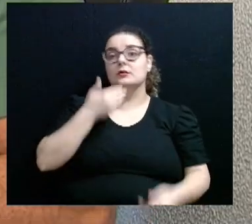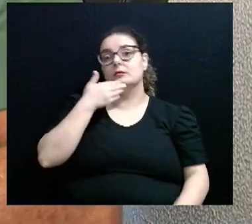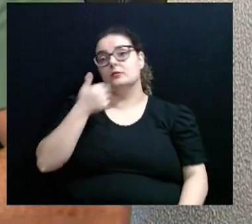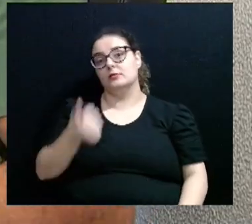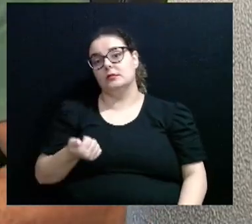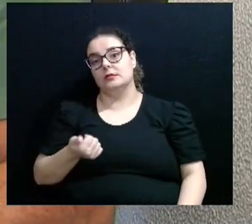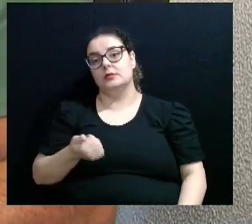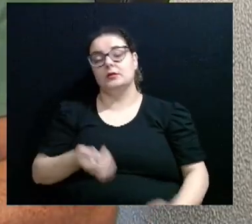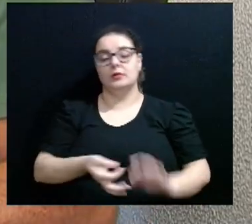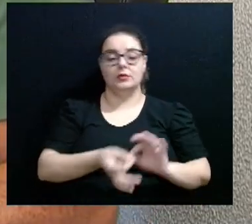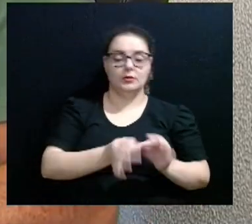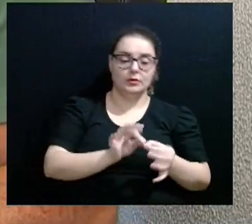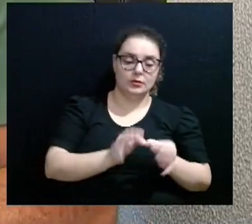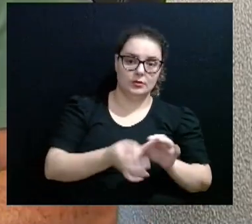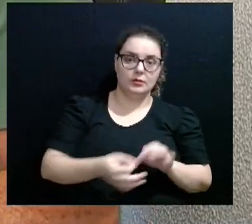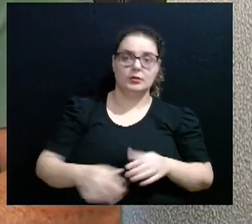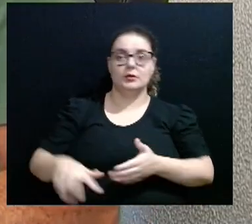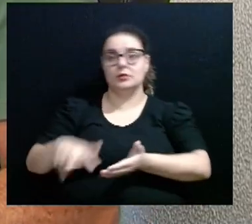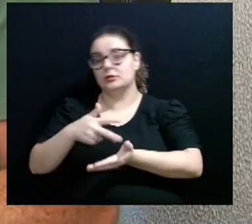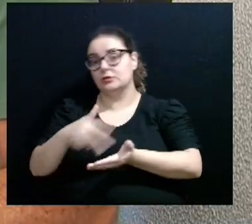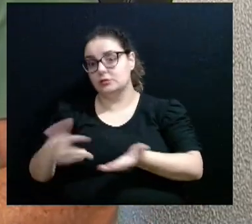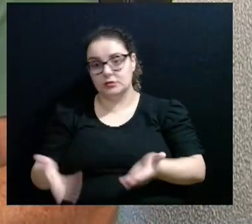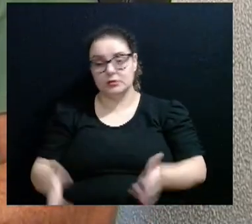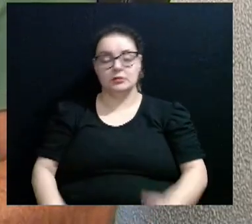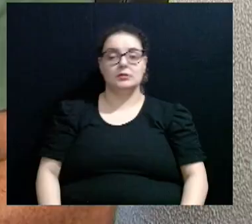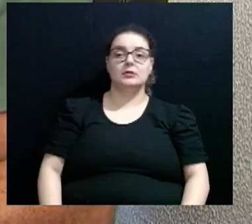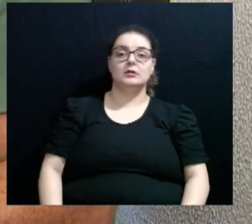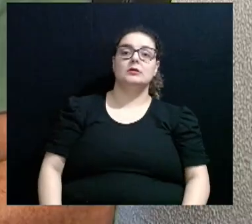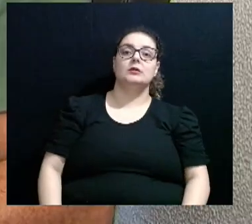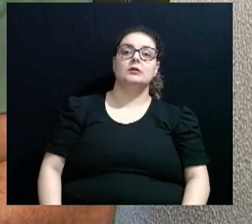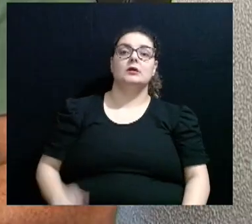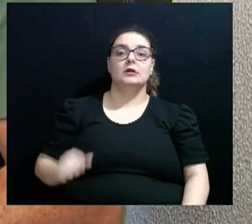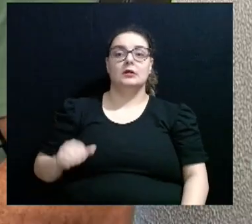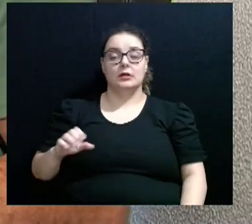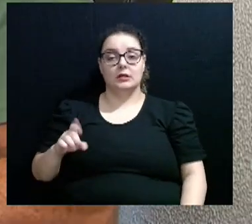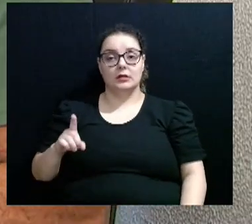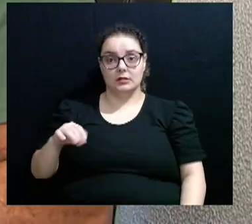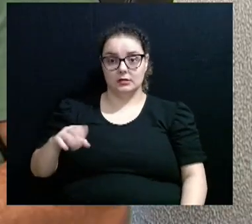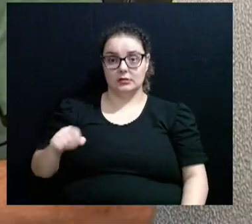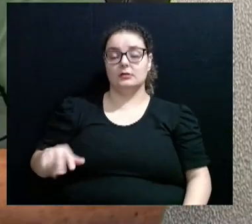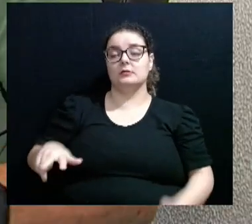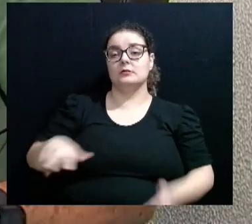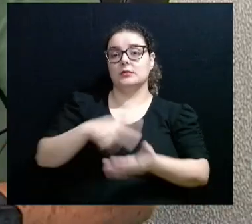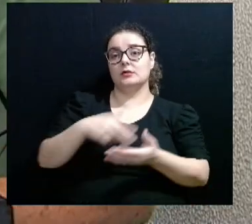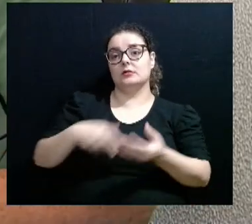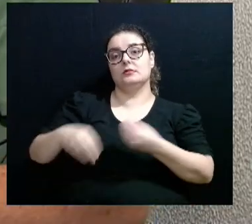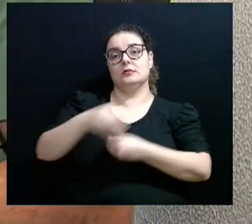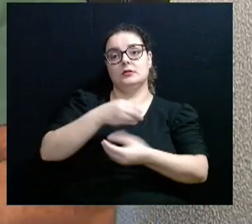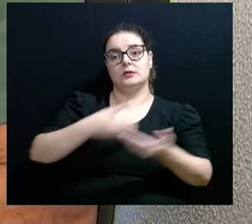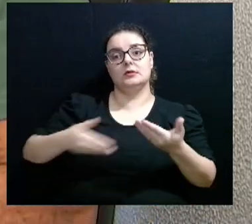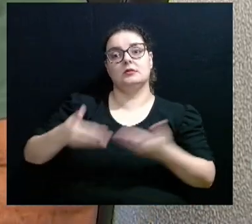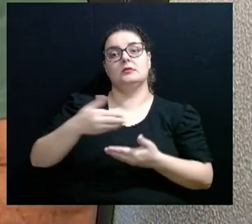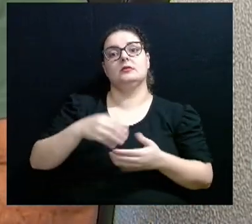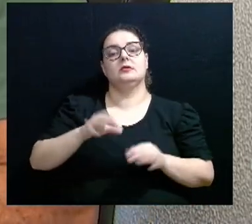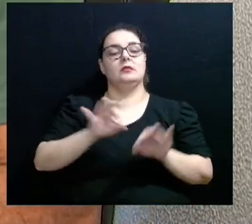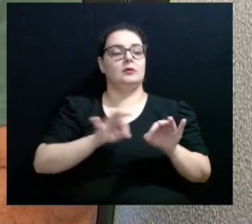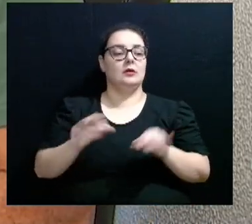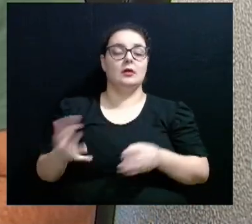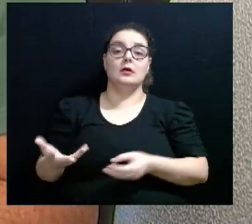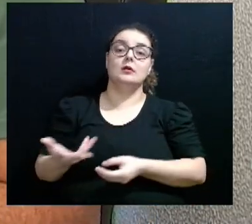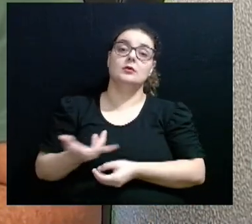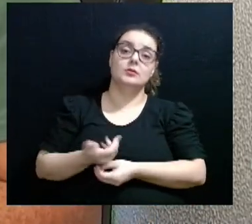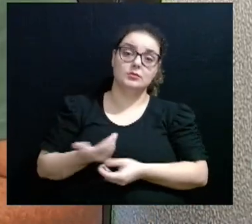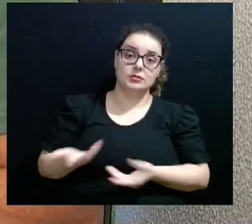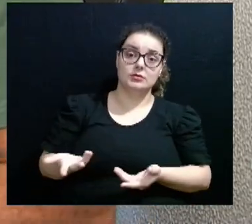de danças, enfim, as academias de dança que se envolvam nesse projeto, artistas, né, que